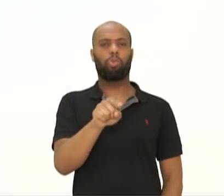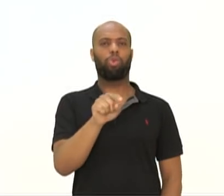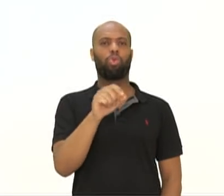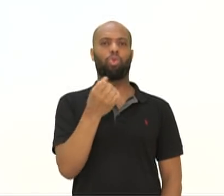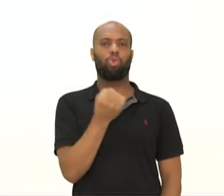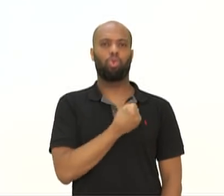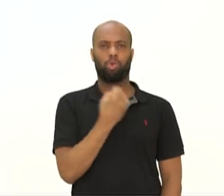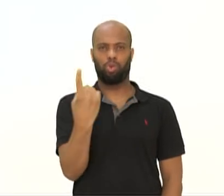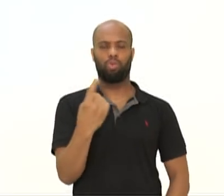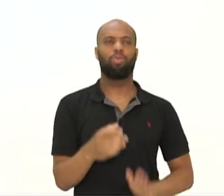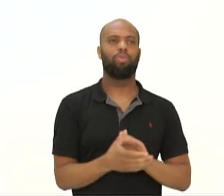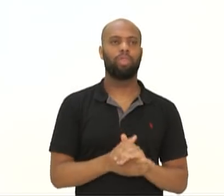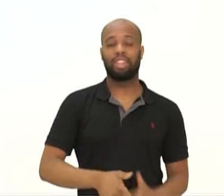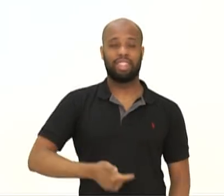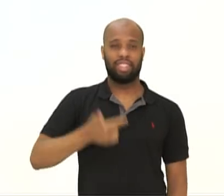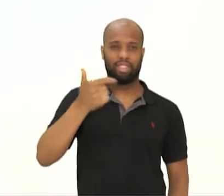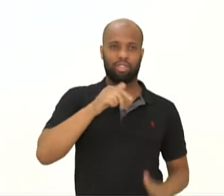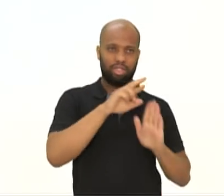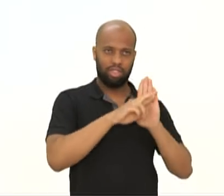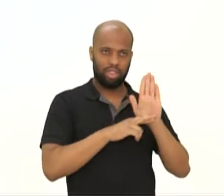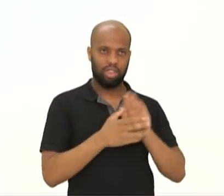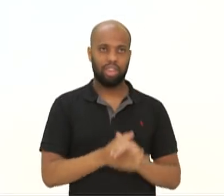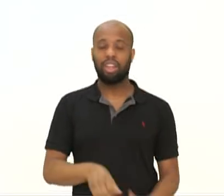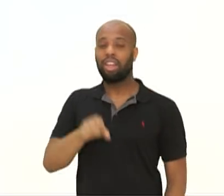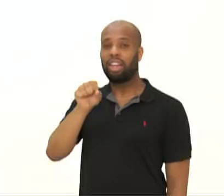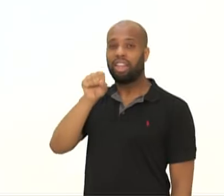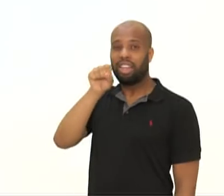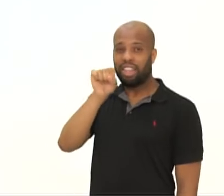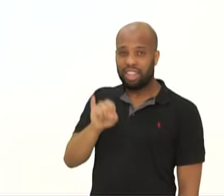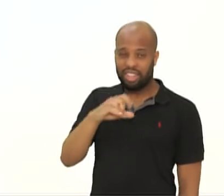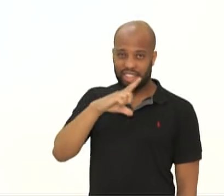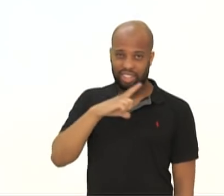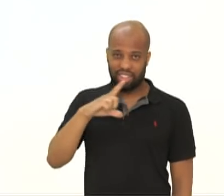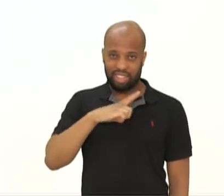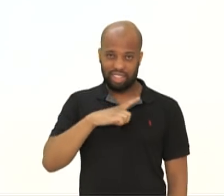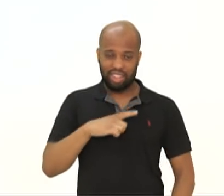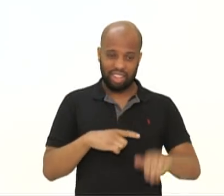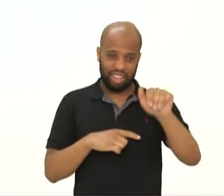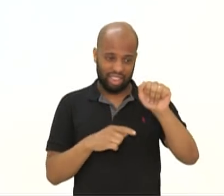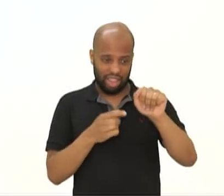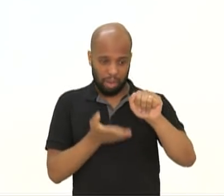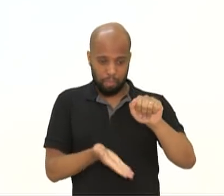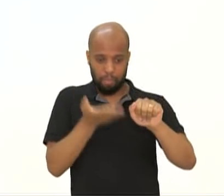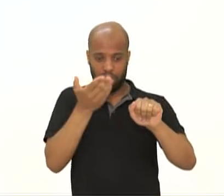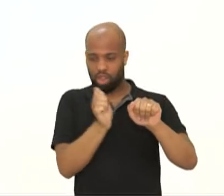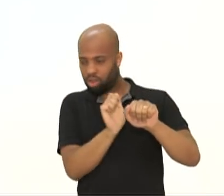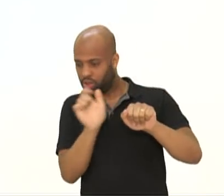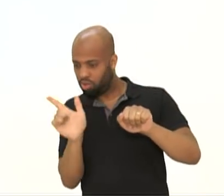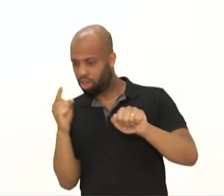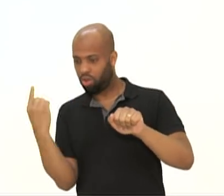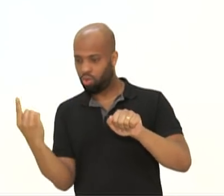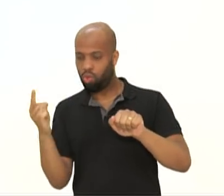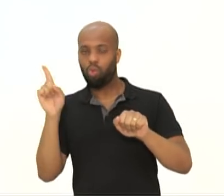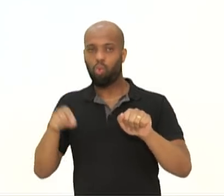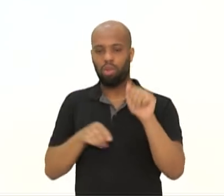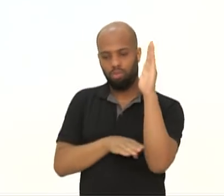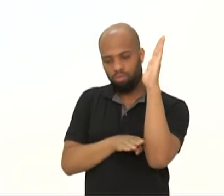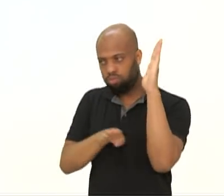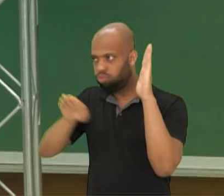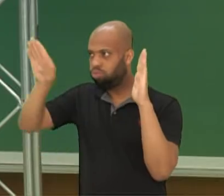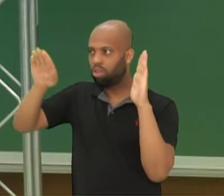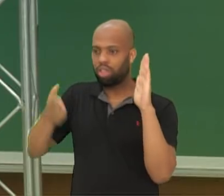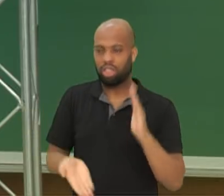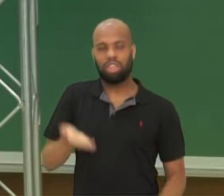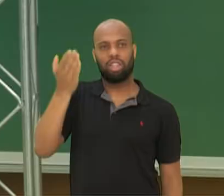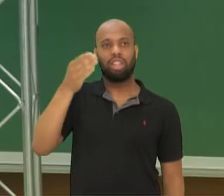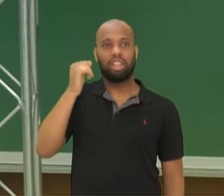Muito bem. Segunda propriedade, se esse a for maior que 1, então a função é crescente. Se a base for maior